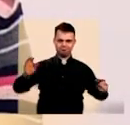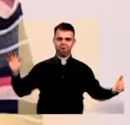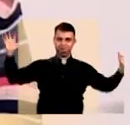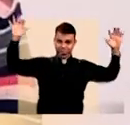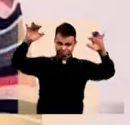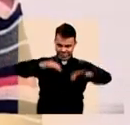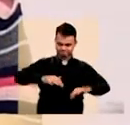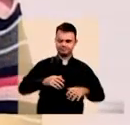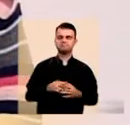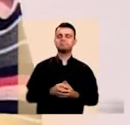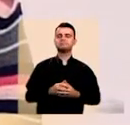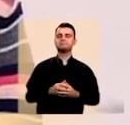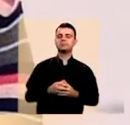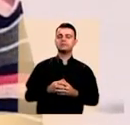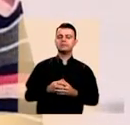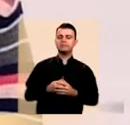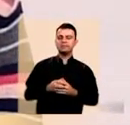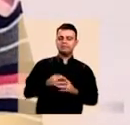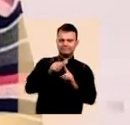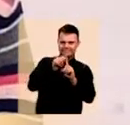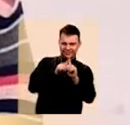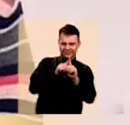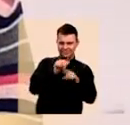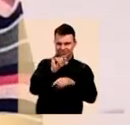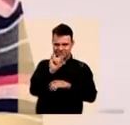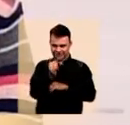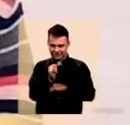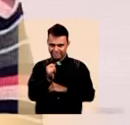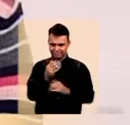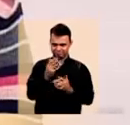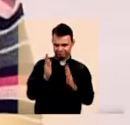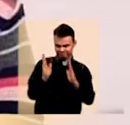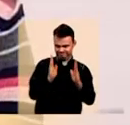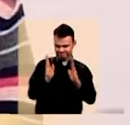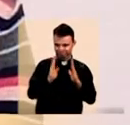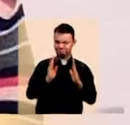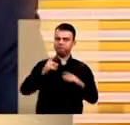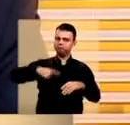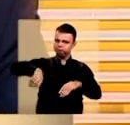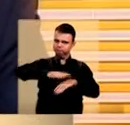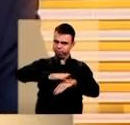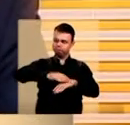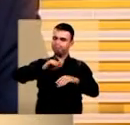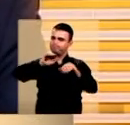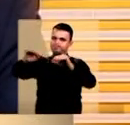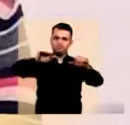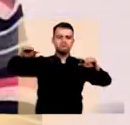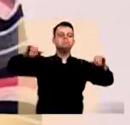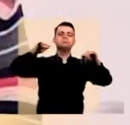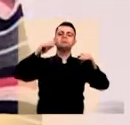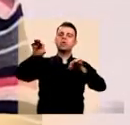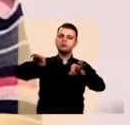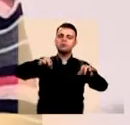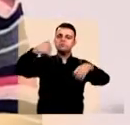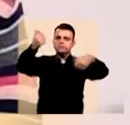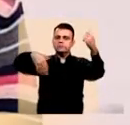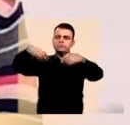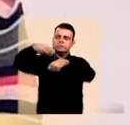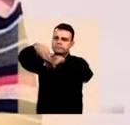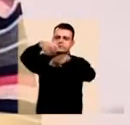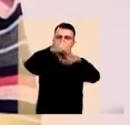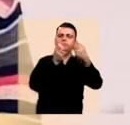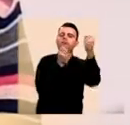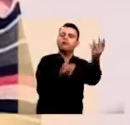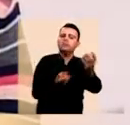gente faz? No início do ano, a gente começa a divulgar, né, esse projeto